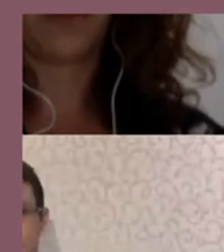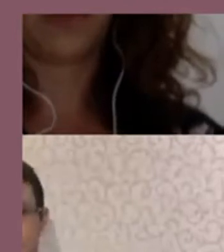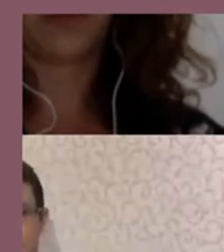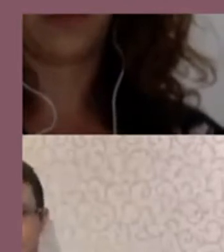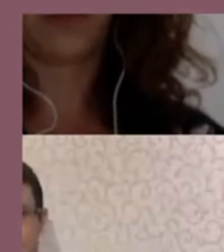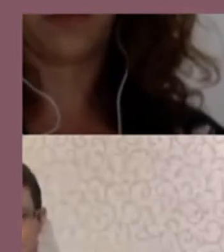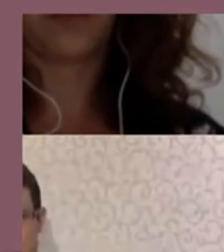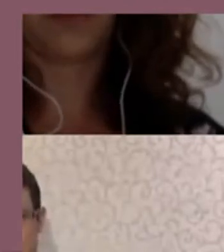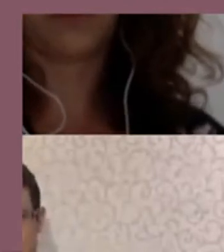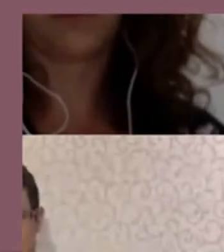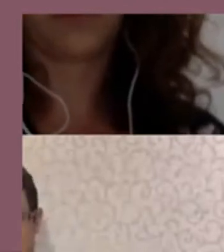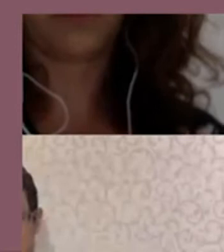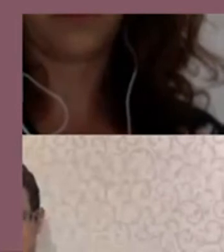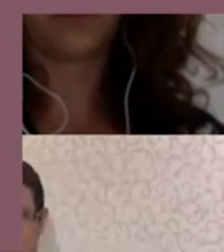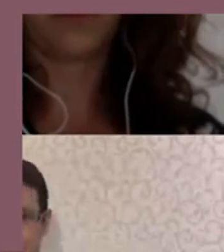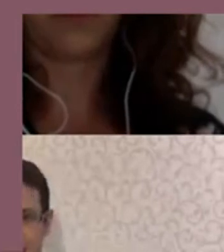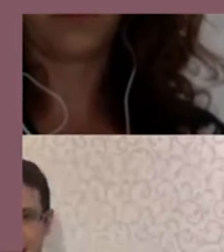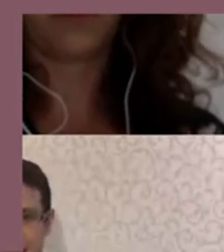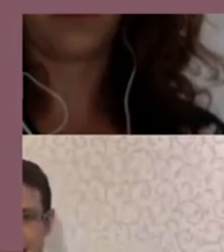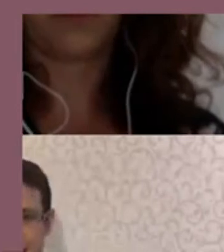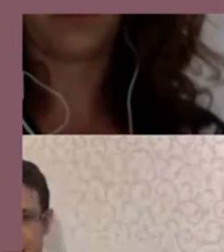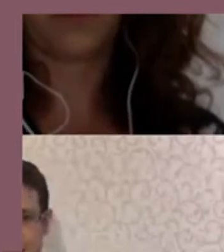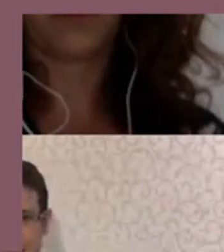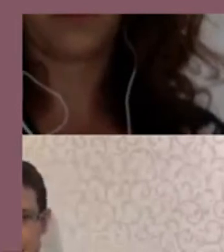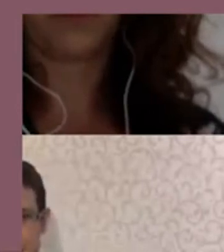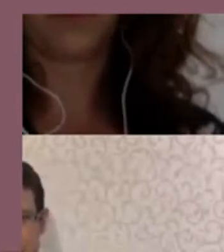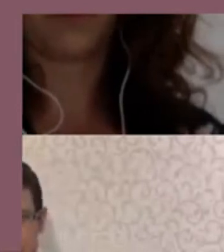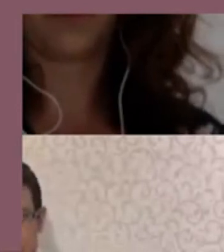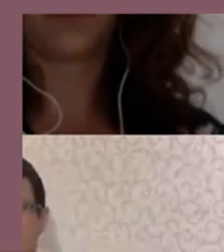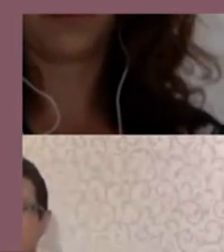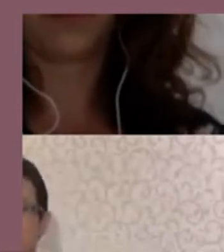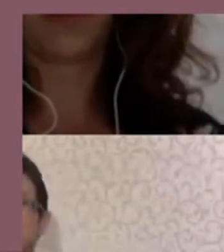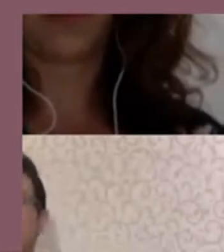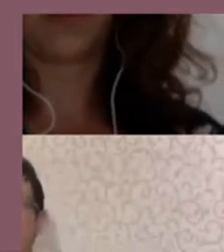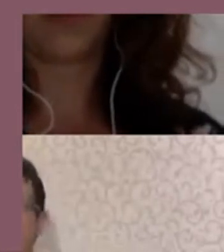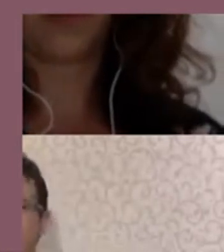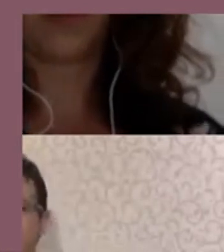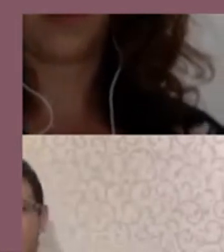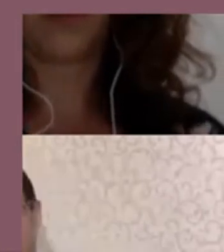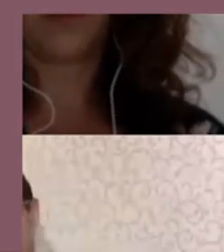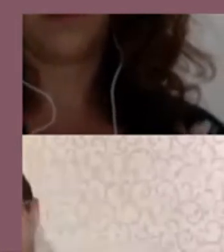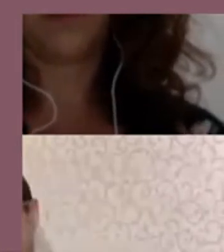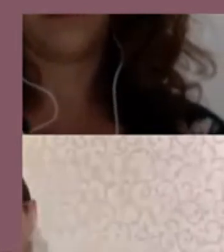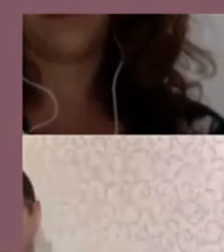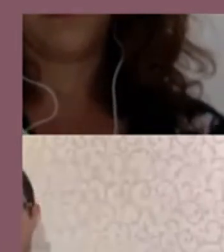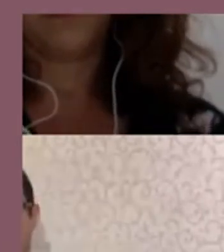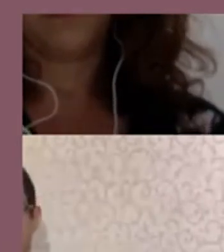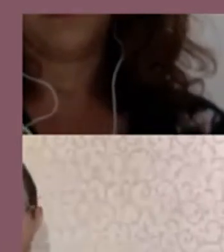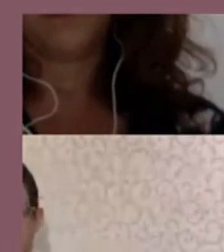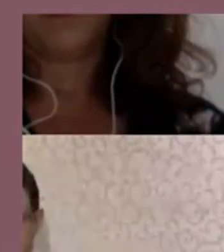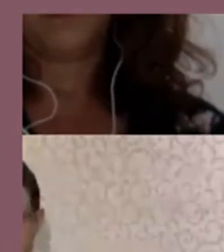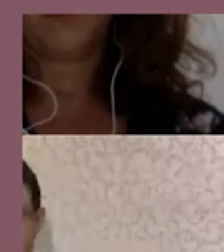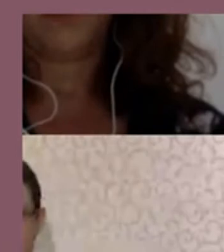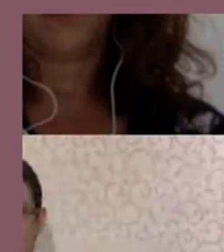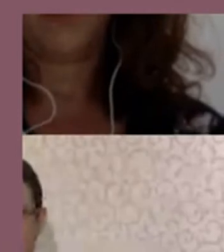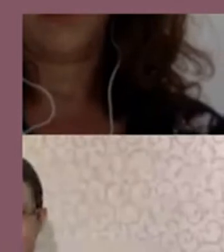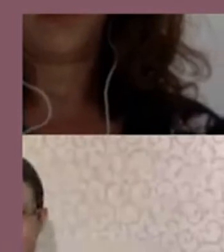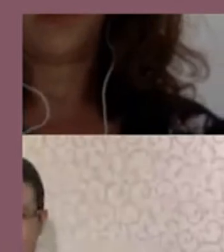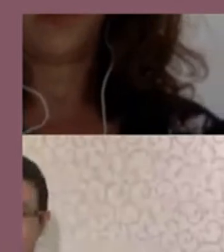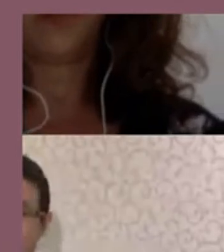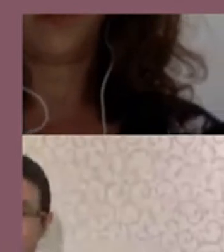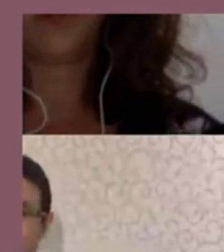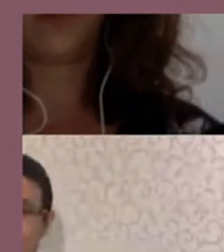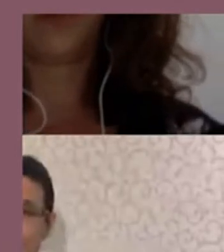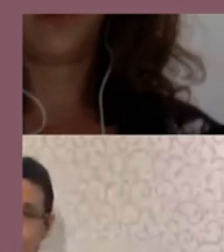parte da população na ocasião era negra. Hoje somos muito poucos, E daquelas famílias, somos